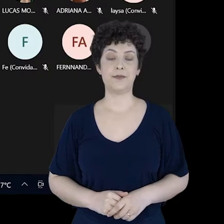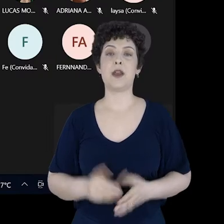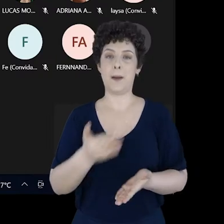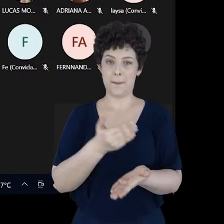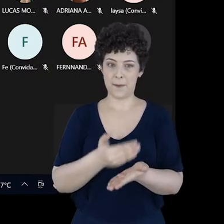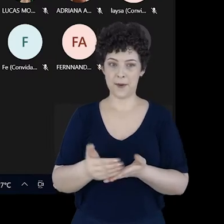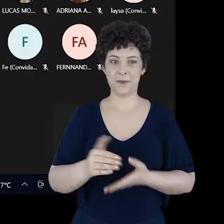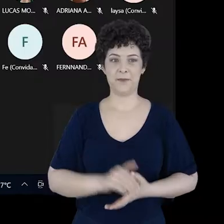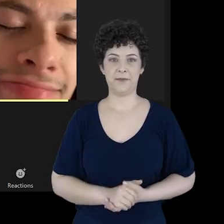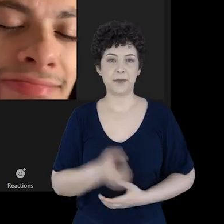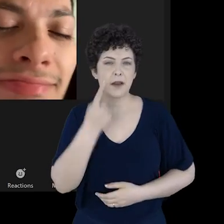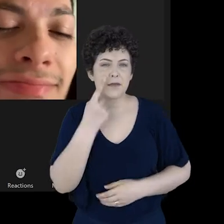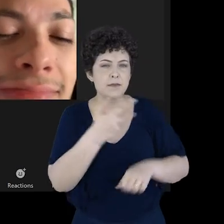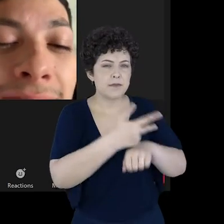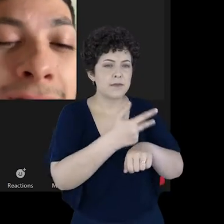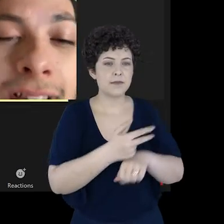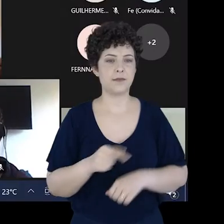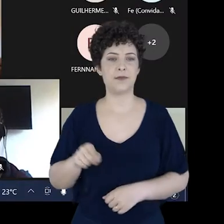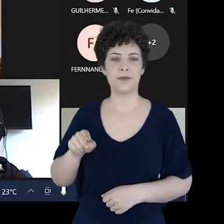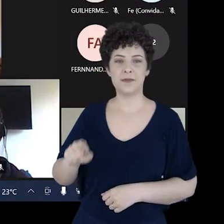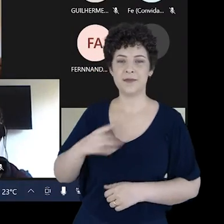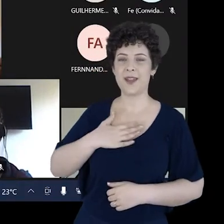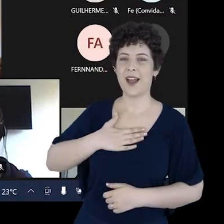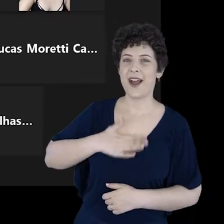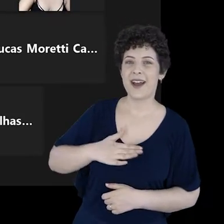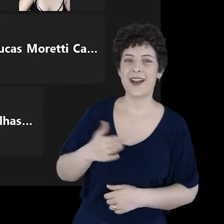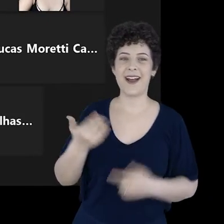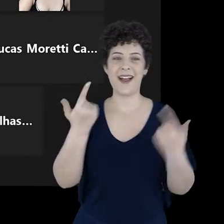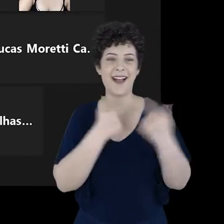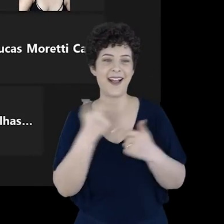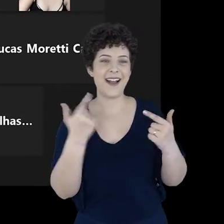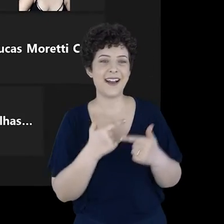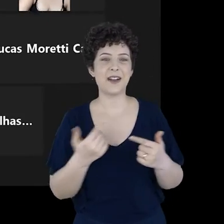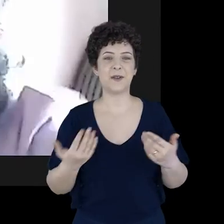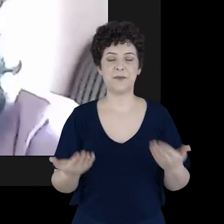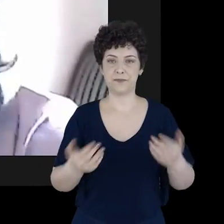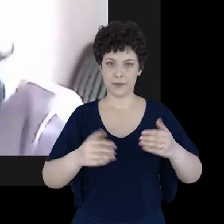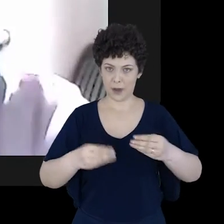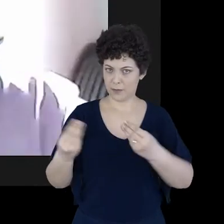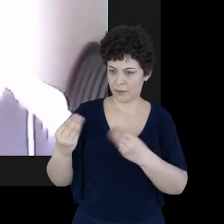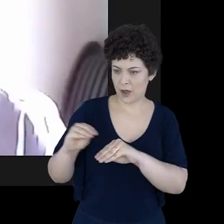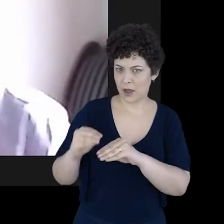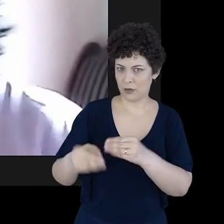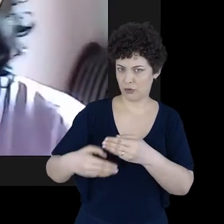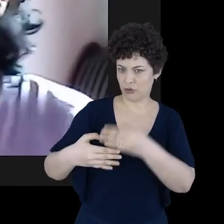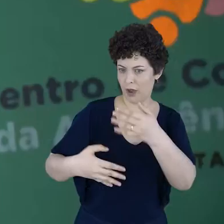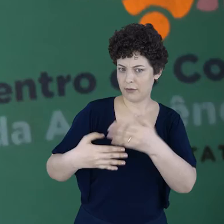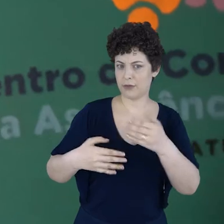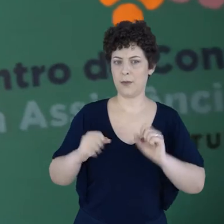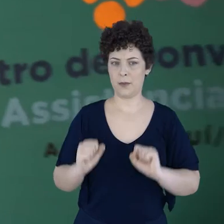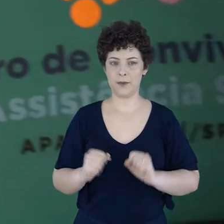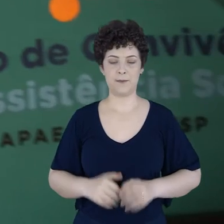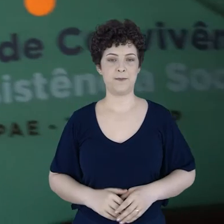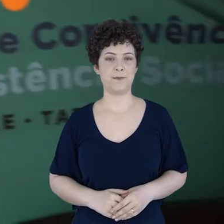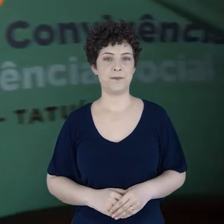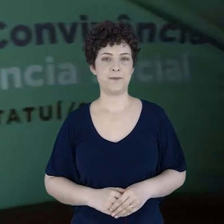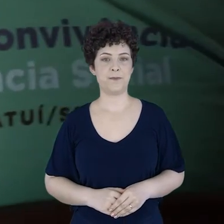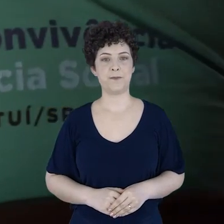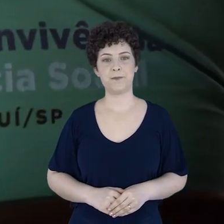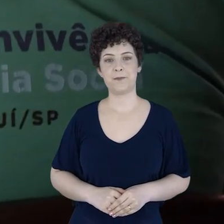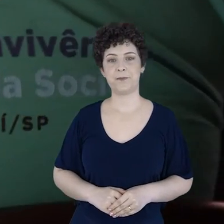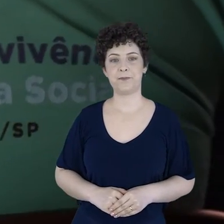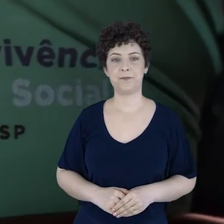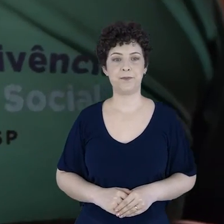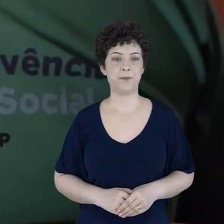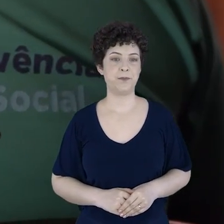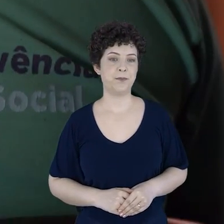videoconferências. Valendo. Deixa eu ver a cama. Eles arrasam. Colocando no chat, pode ser? Uma camiseta onde